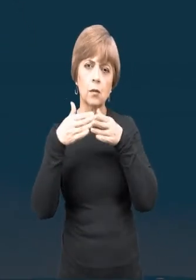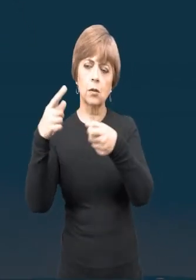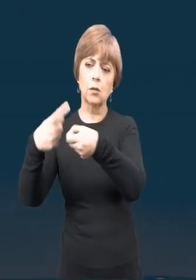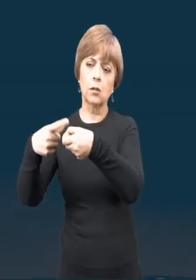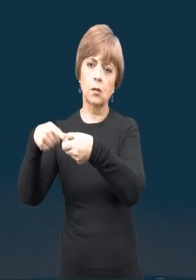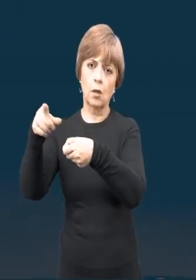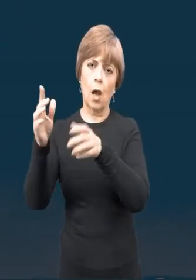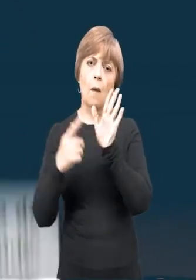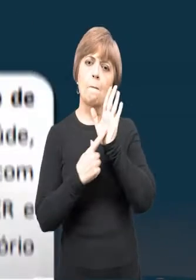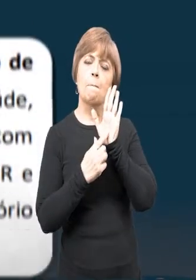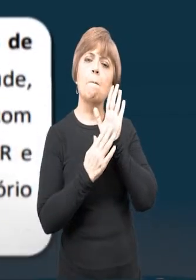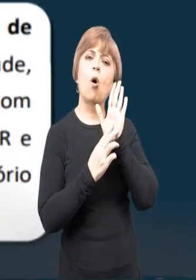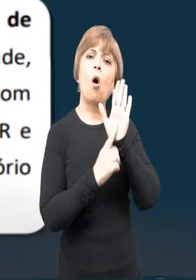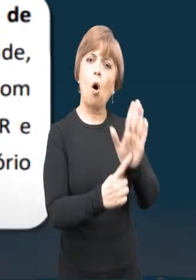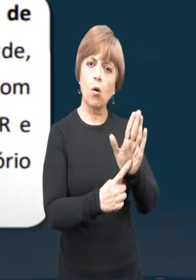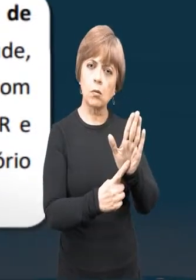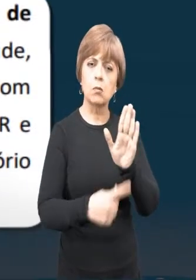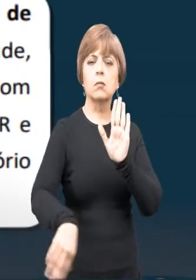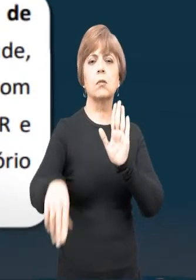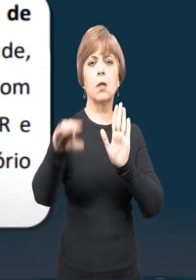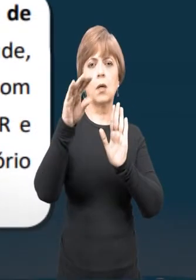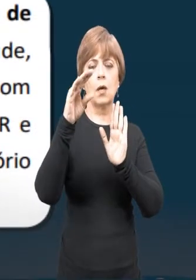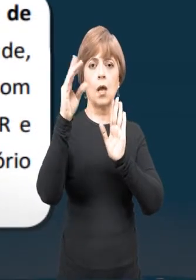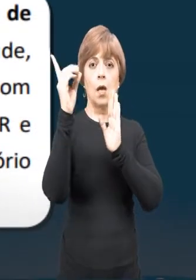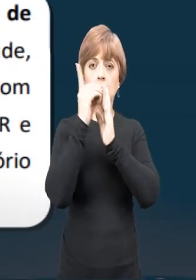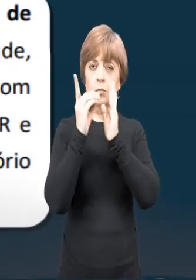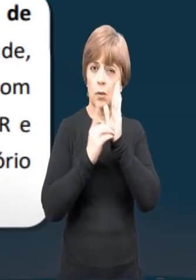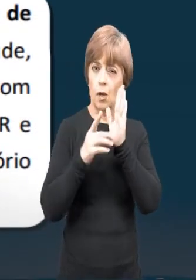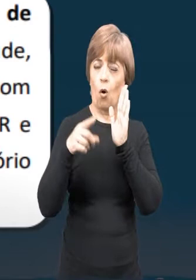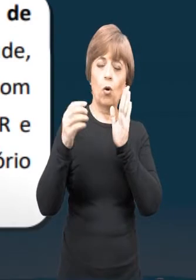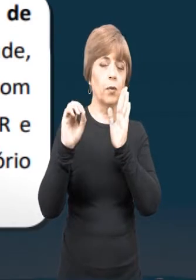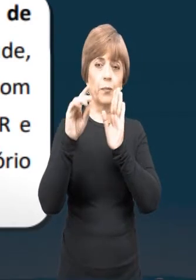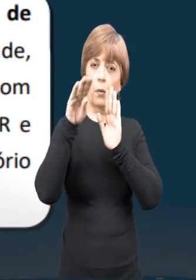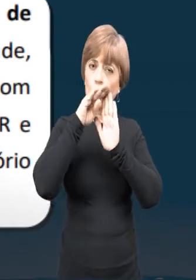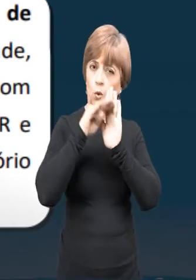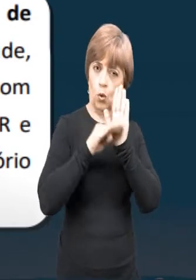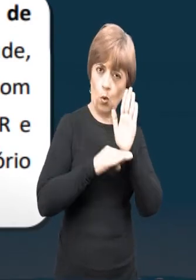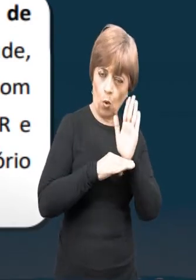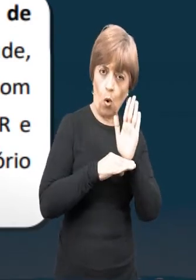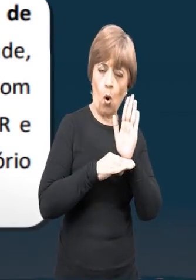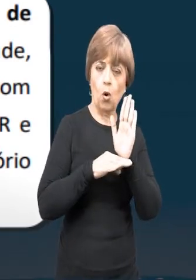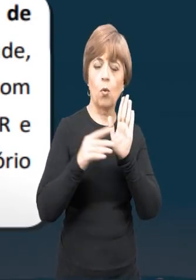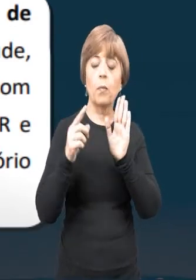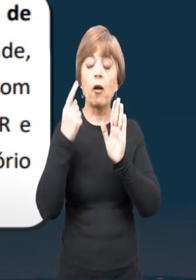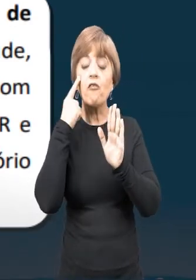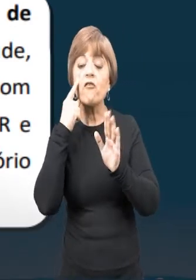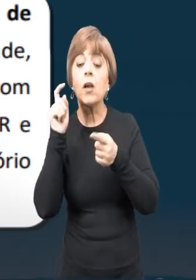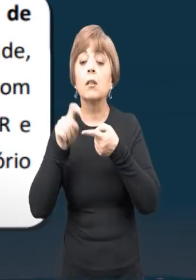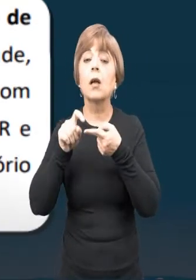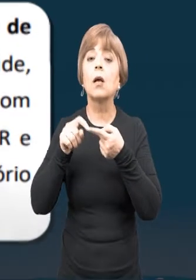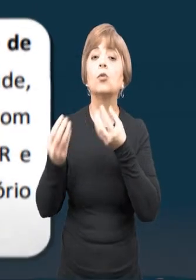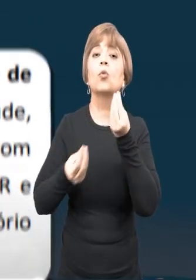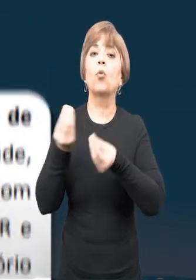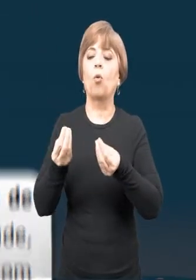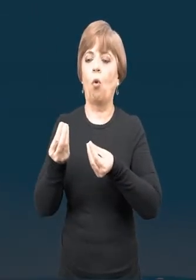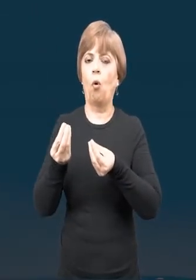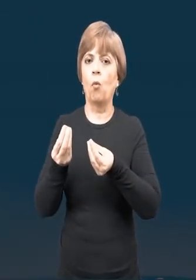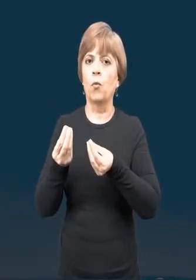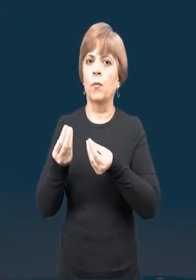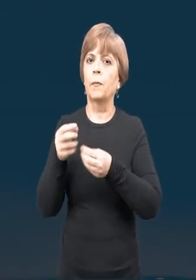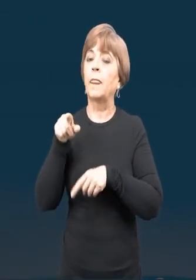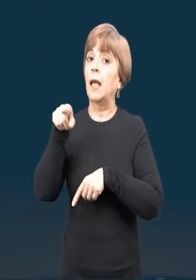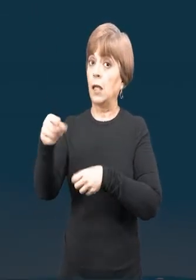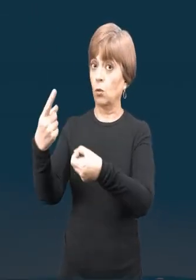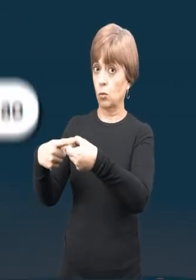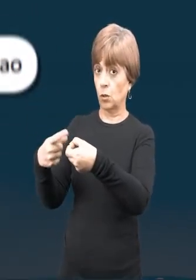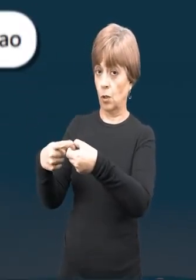município apresente protocolos e estratégias de testagem em massa da população. Foi feito um pedido também para